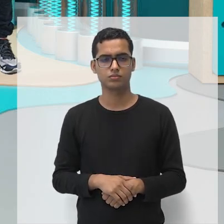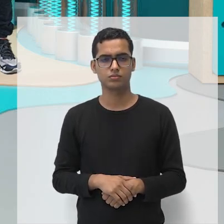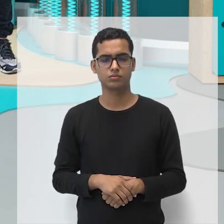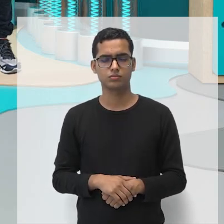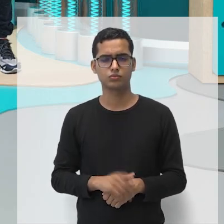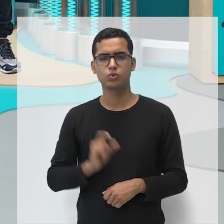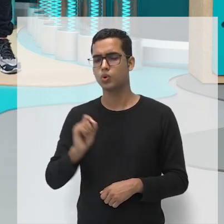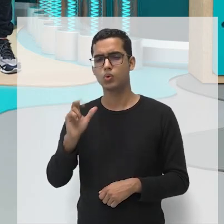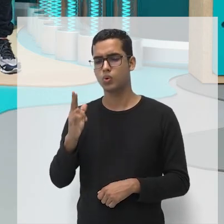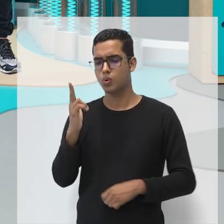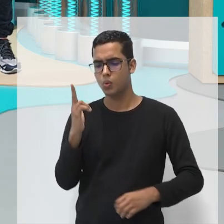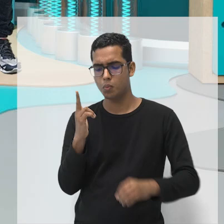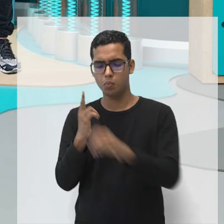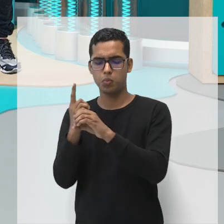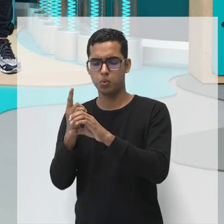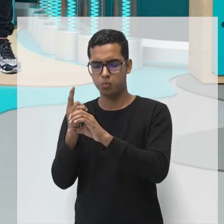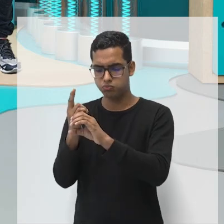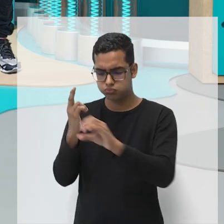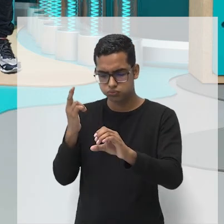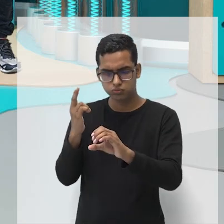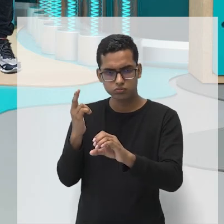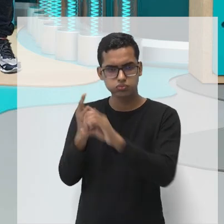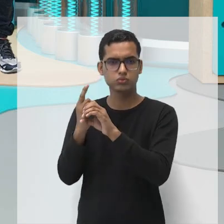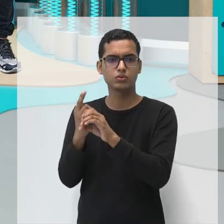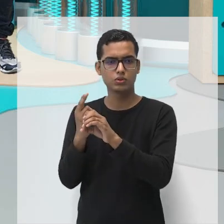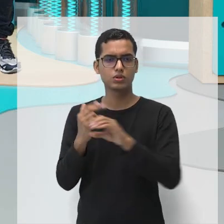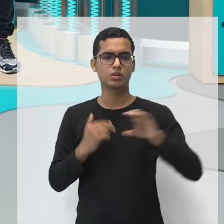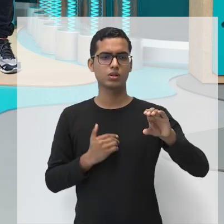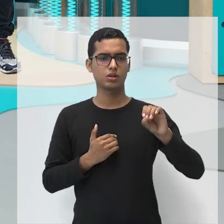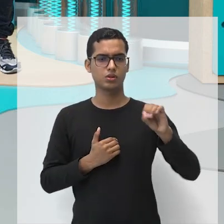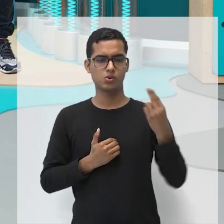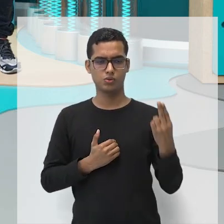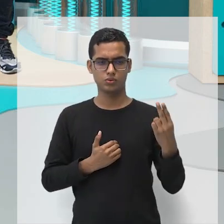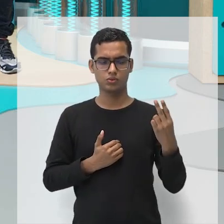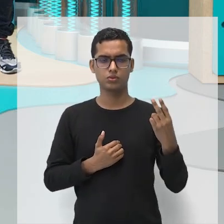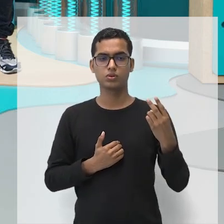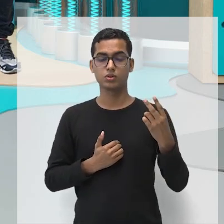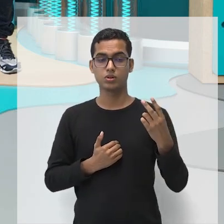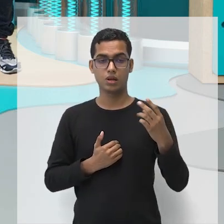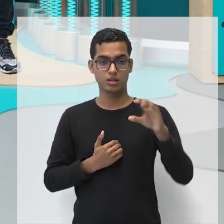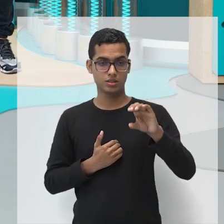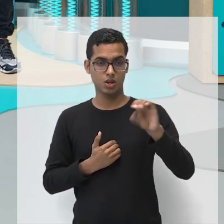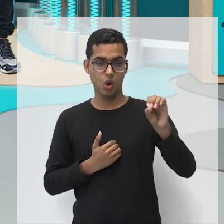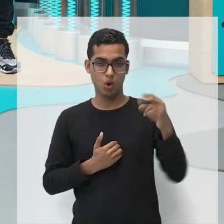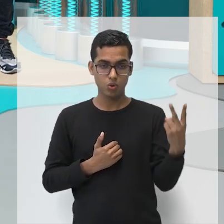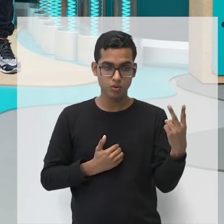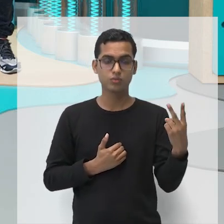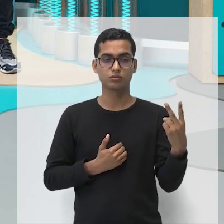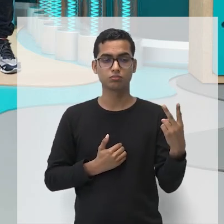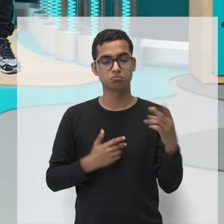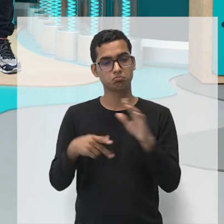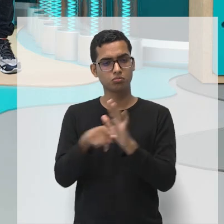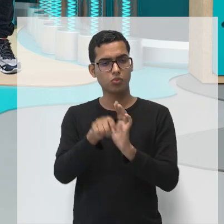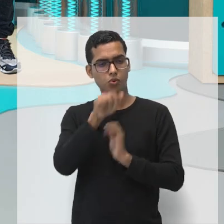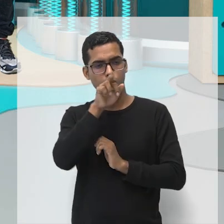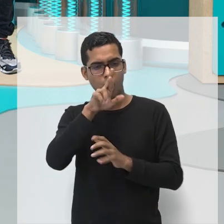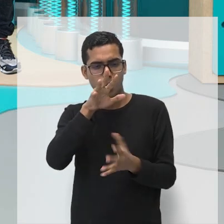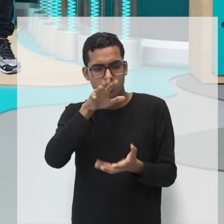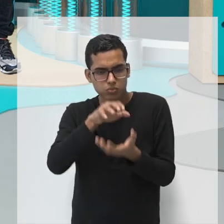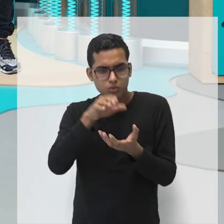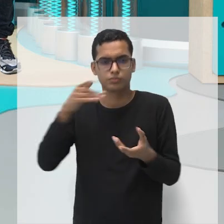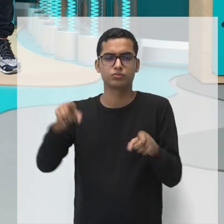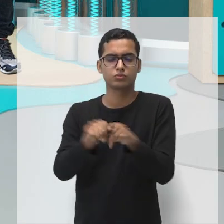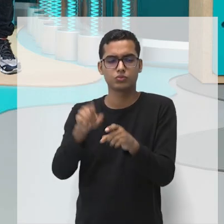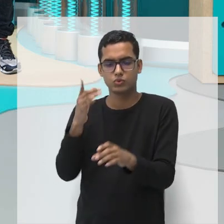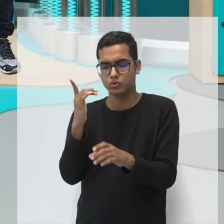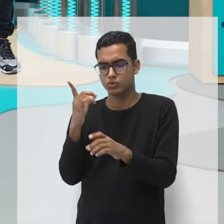esse marcador é um cilindro pequeno de gás carbônico ou ar comprimido, né, com o qual